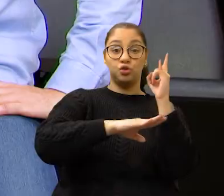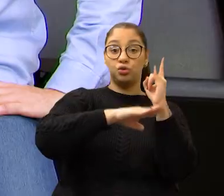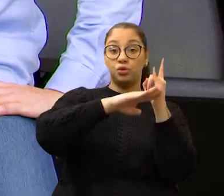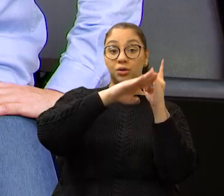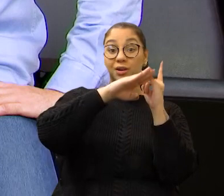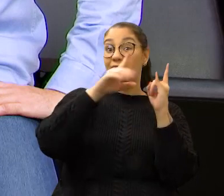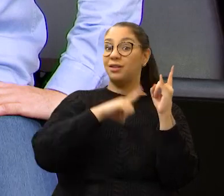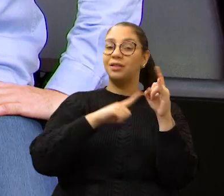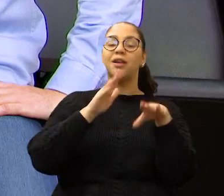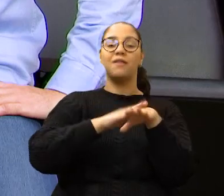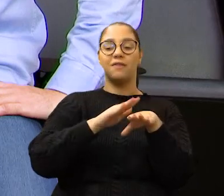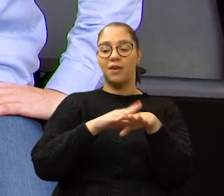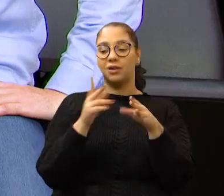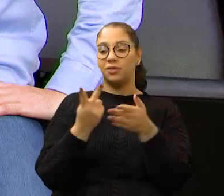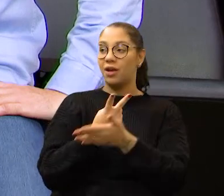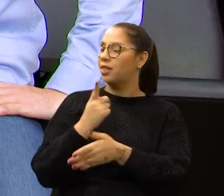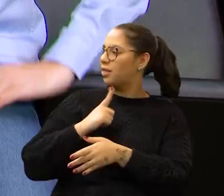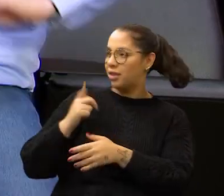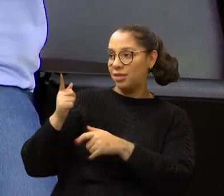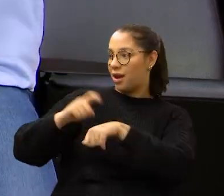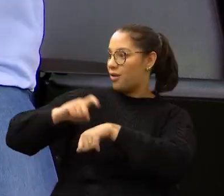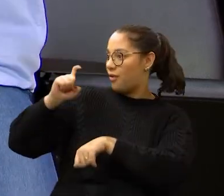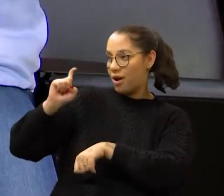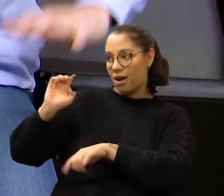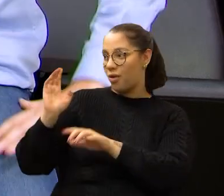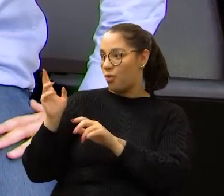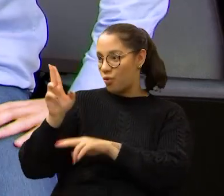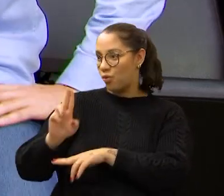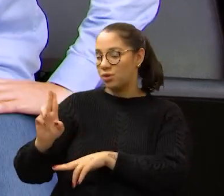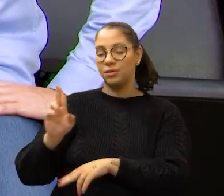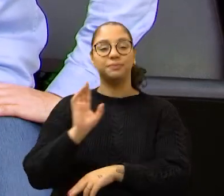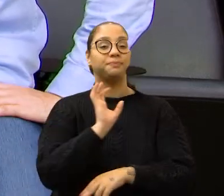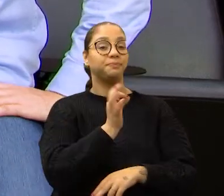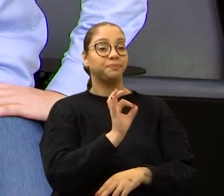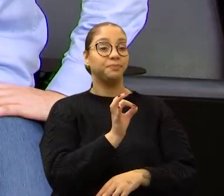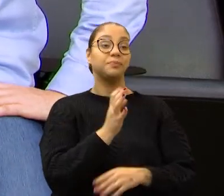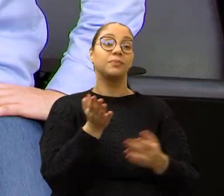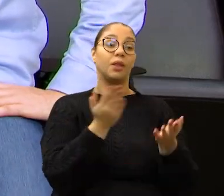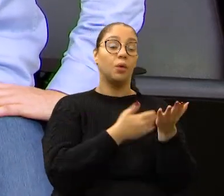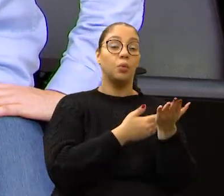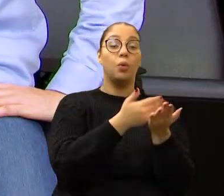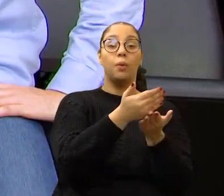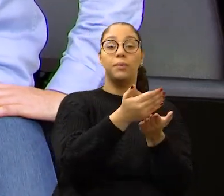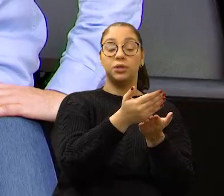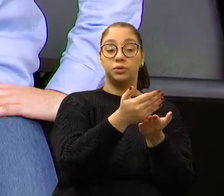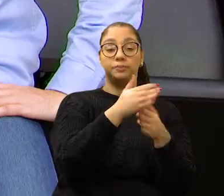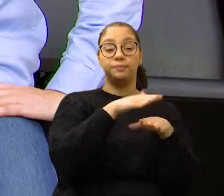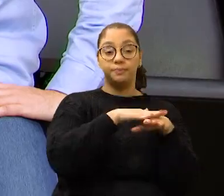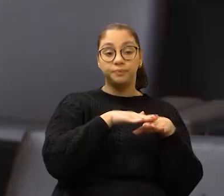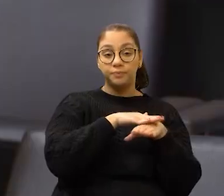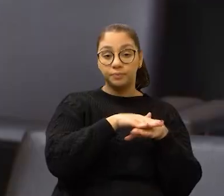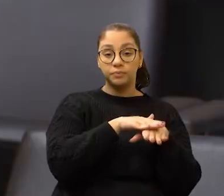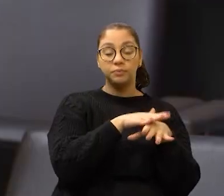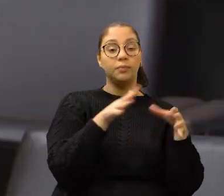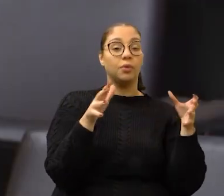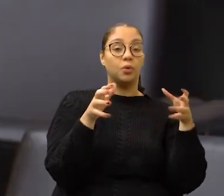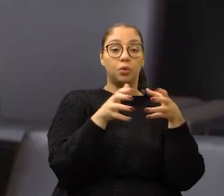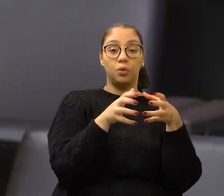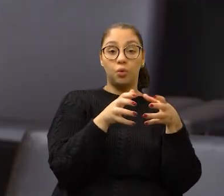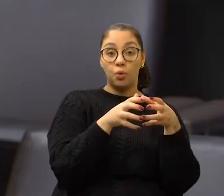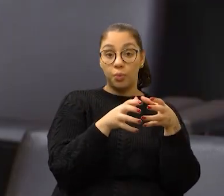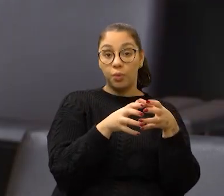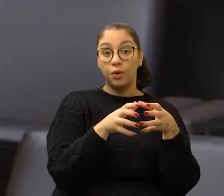seja, eles fazem a coisa acontecer. Improvisado, né? De forma improvisada. Então, nós começamos a conversar